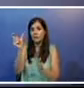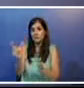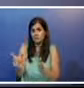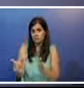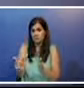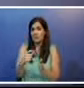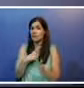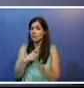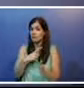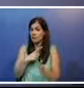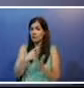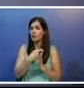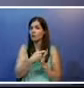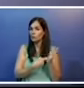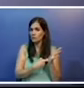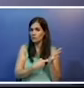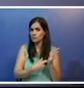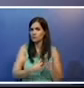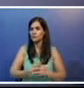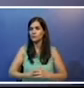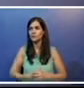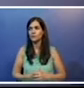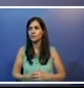sua produção.